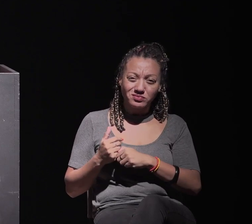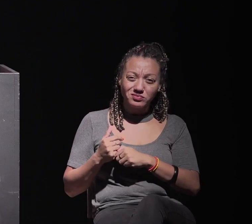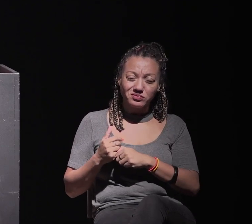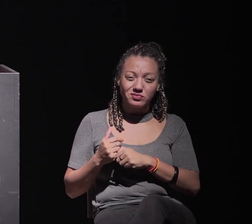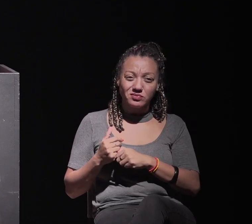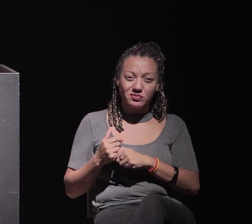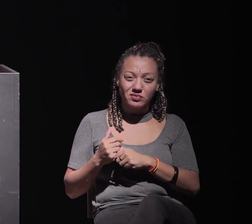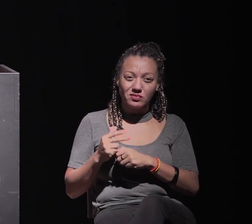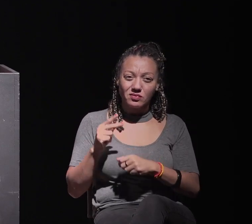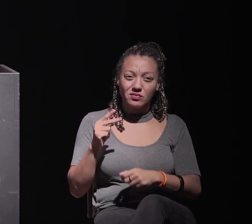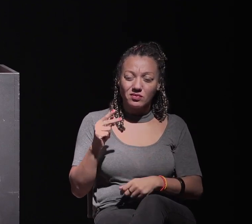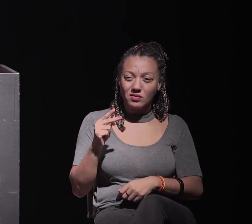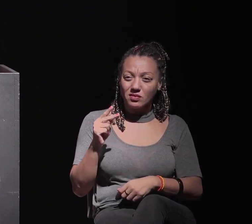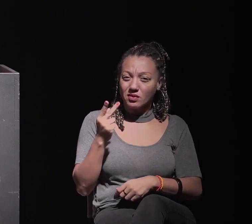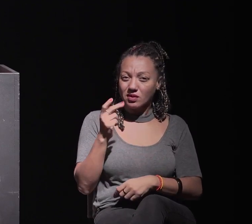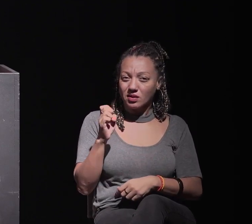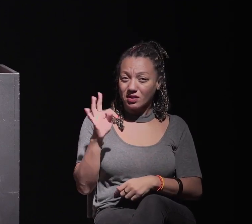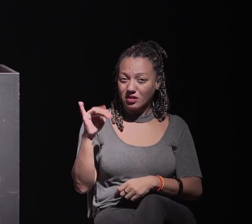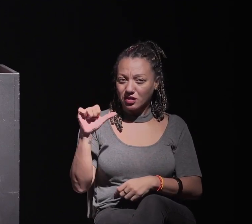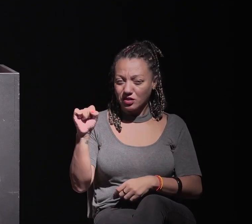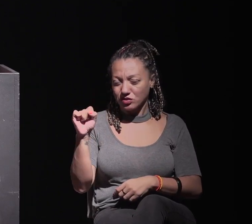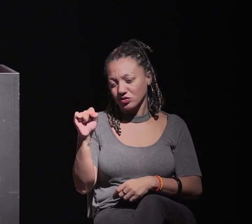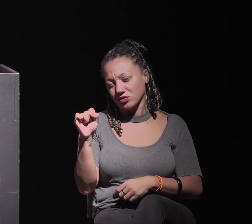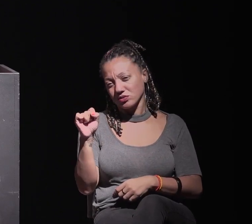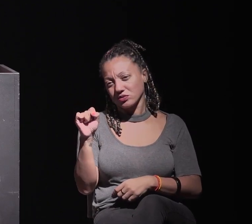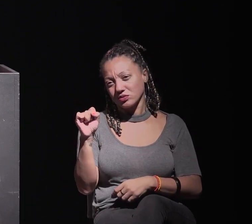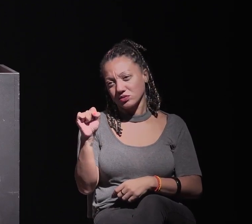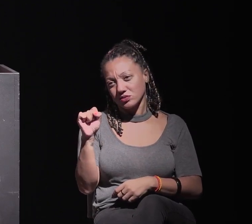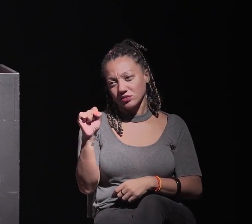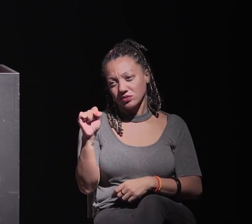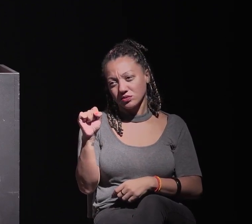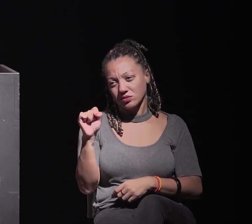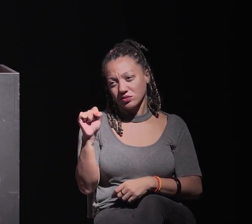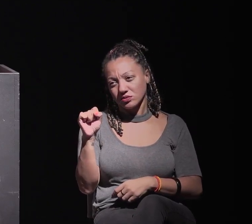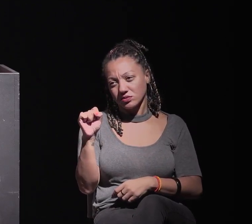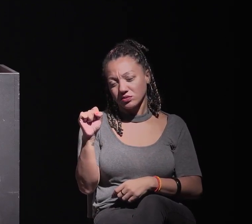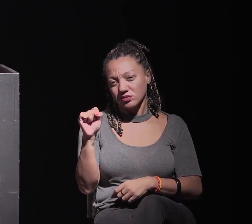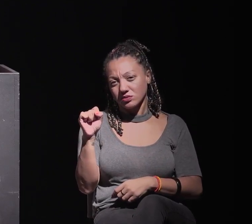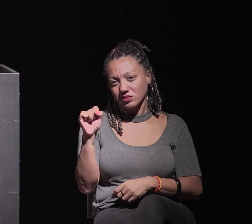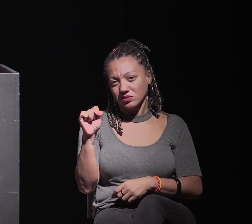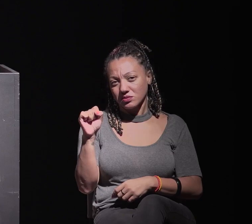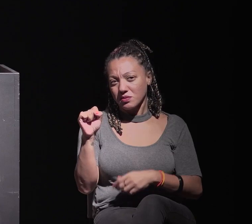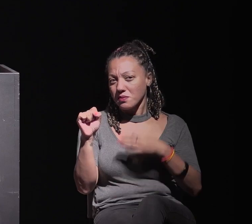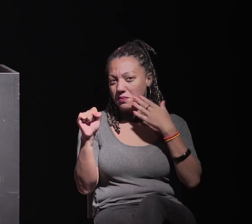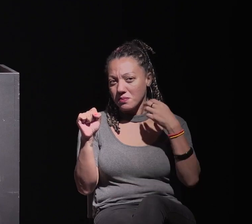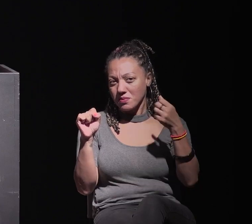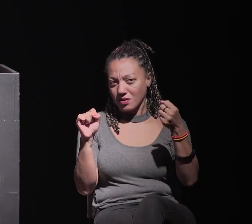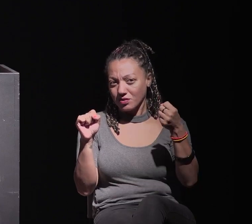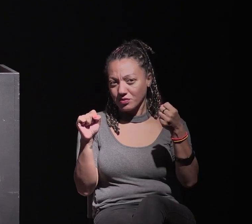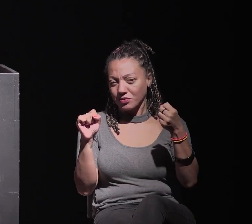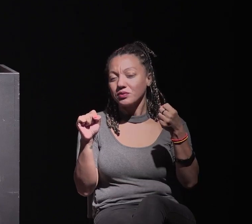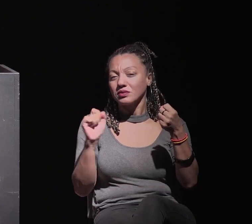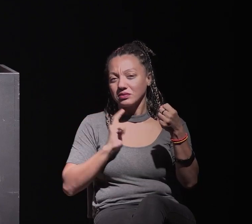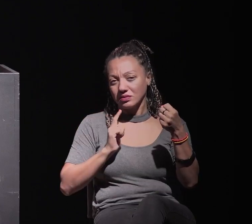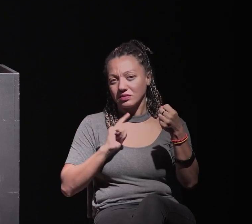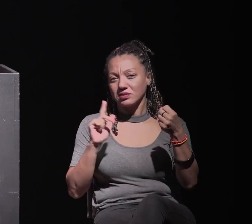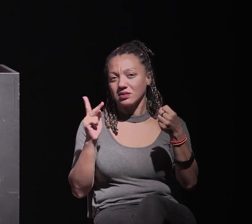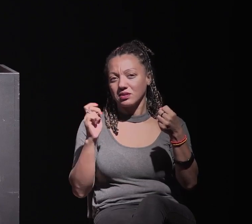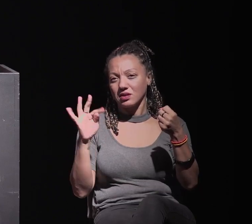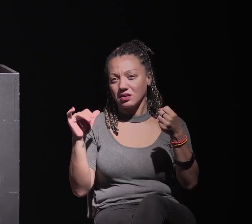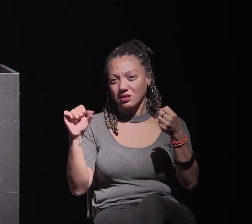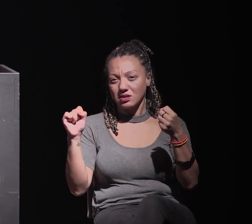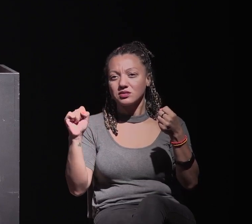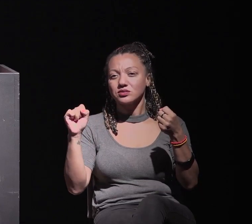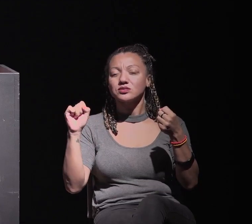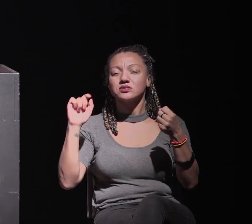existe um ethos, sempre pensando em dualidade, se existe um ethos da branquitude, existe um ethos da negritude. Qual é o nosso